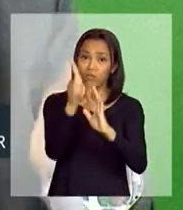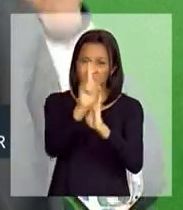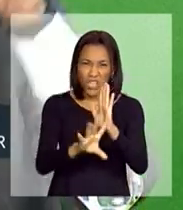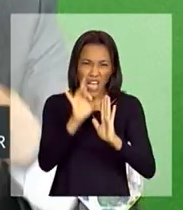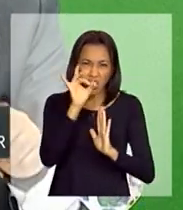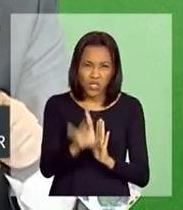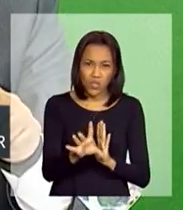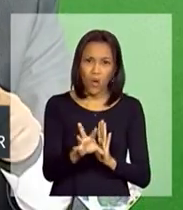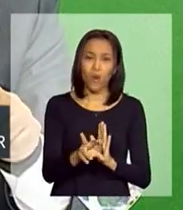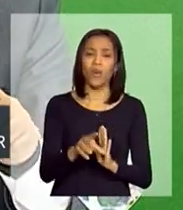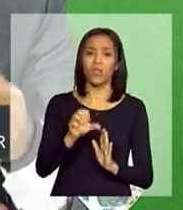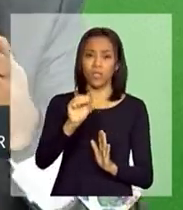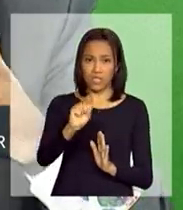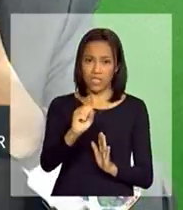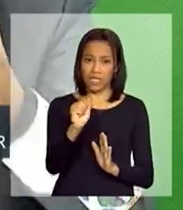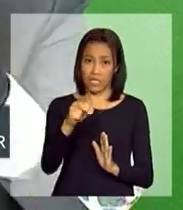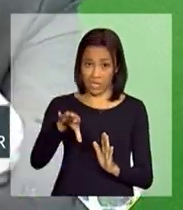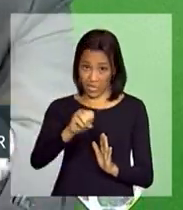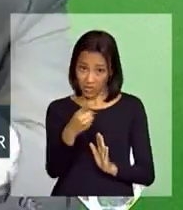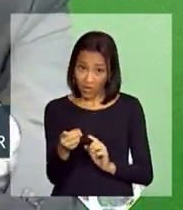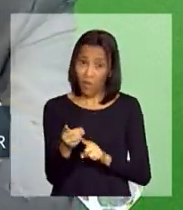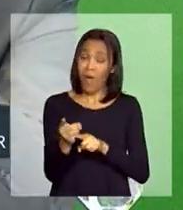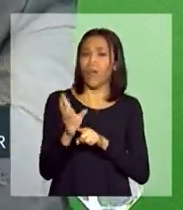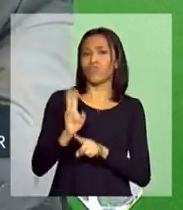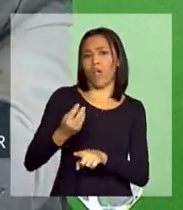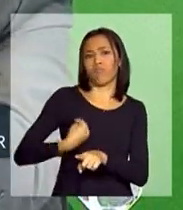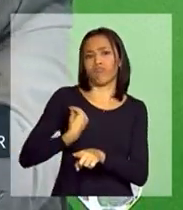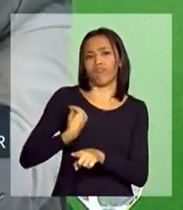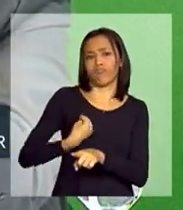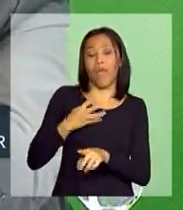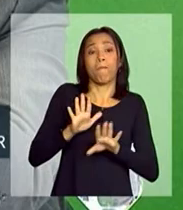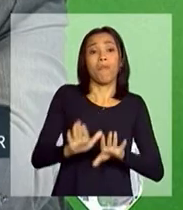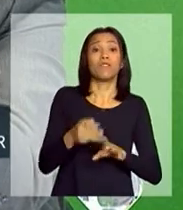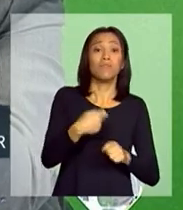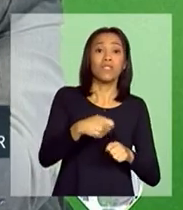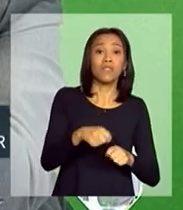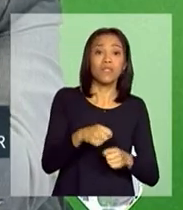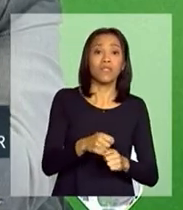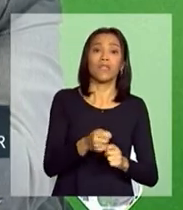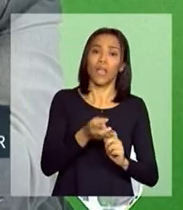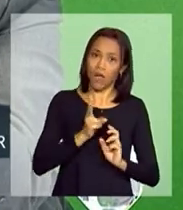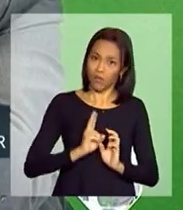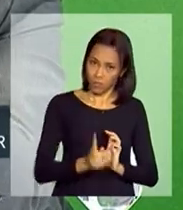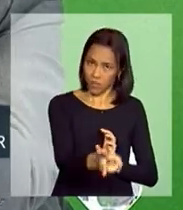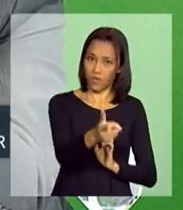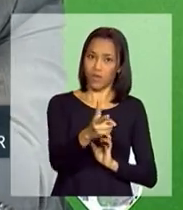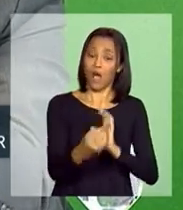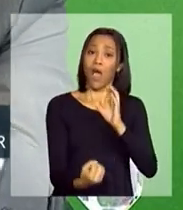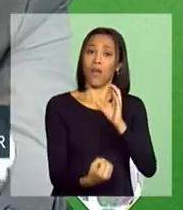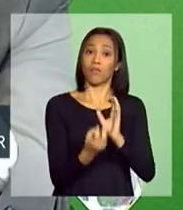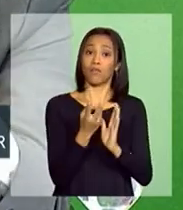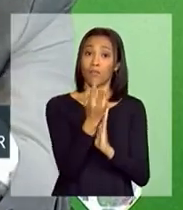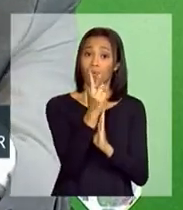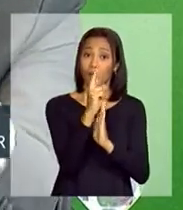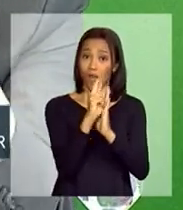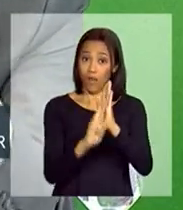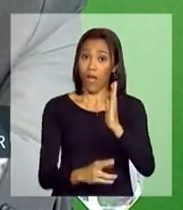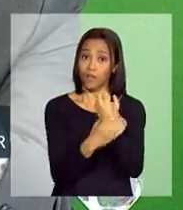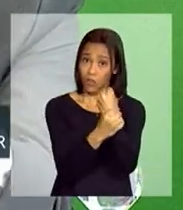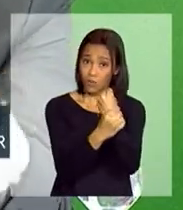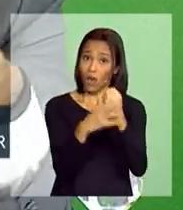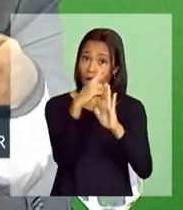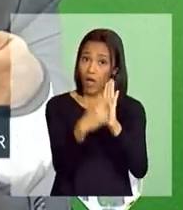de Sansão é também através de Sansão só que a sanção já existe eu tenho garantia efetividade da Norma é isto ou seja